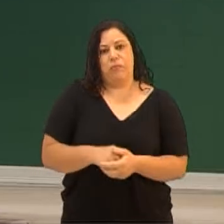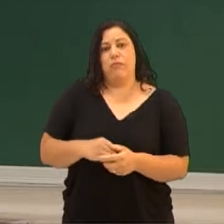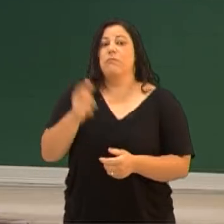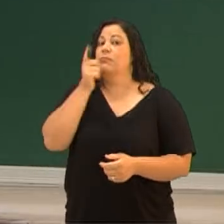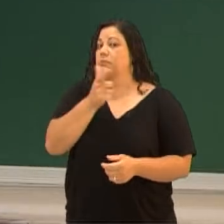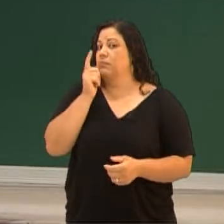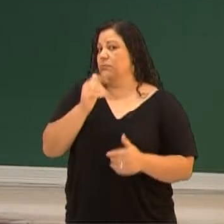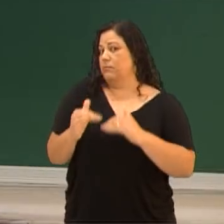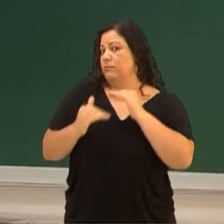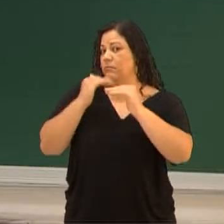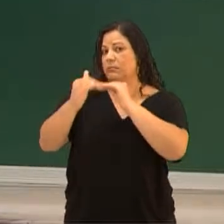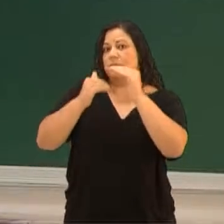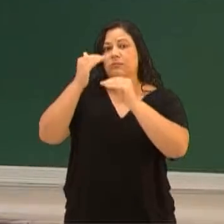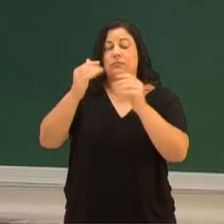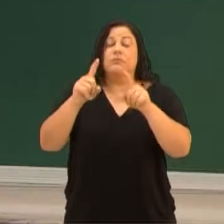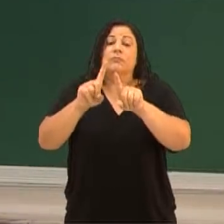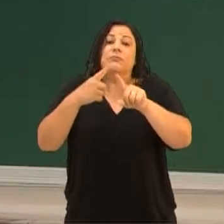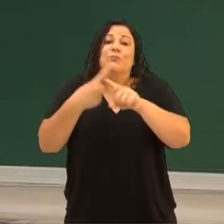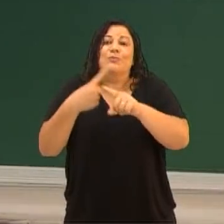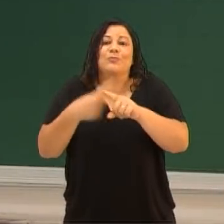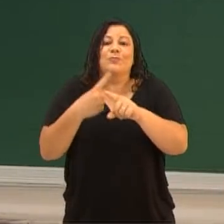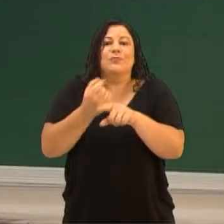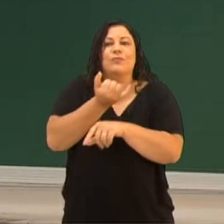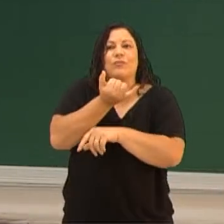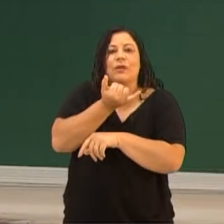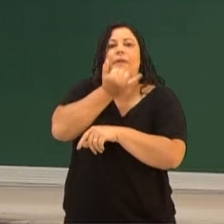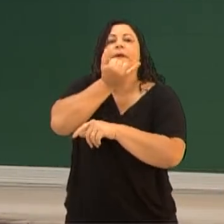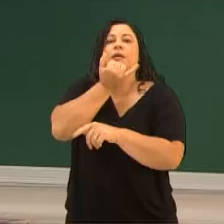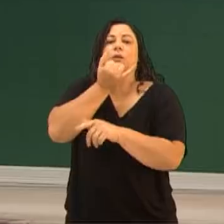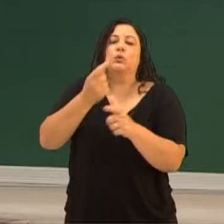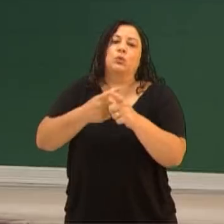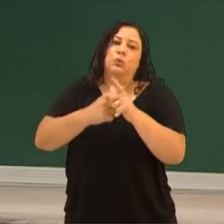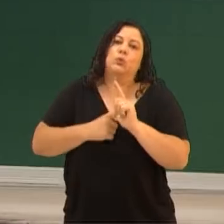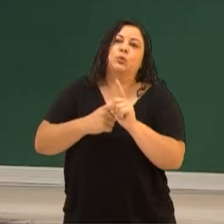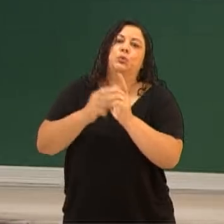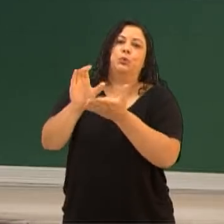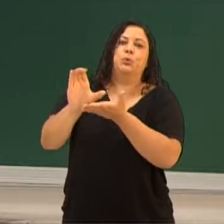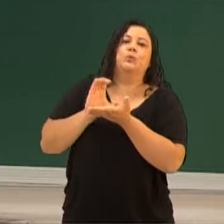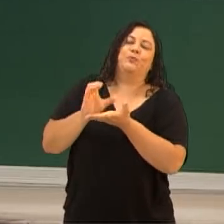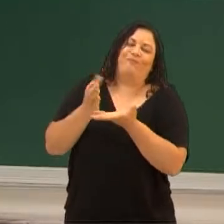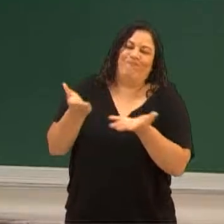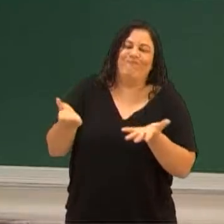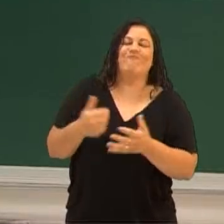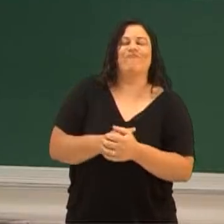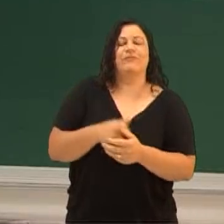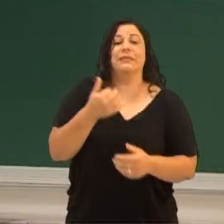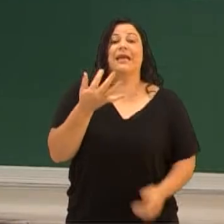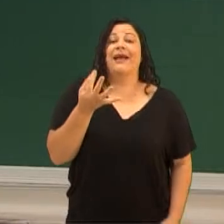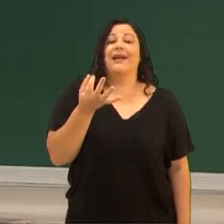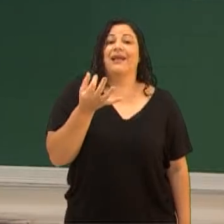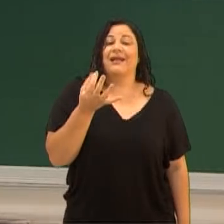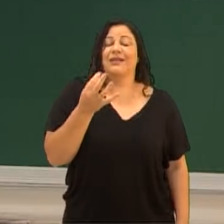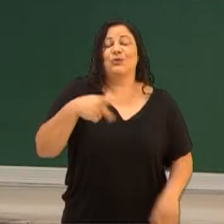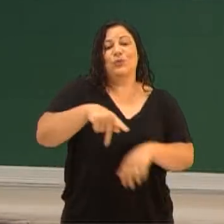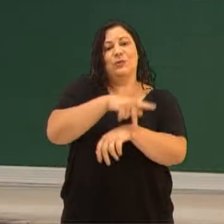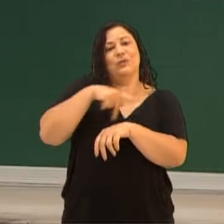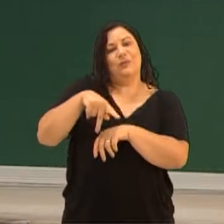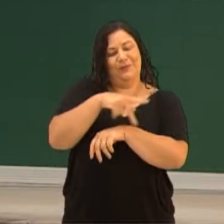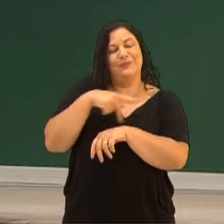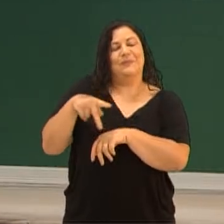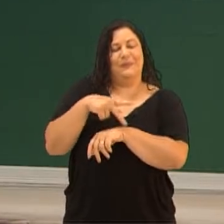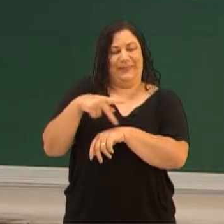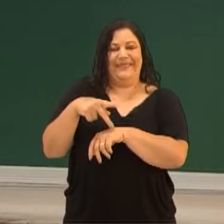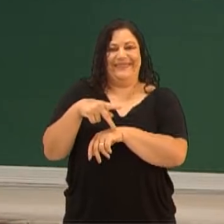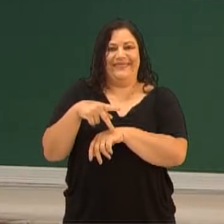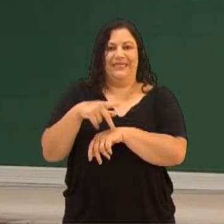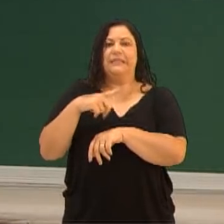porque tiveram o perdão da dívida externa. Em 2015, 14 países foram beneficiados com o perdão dessas